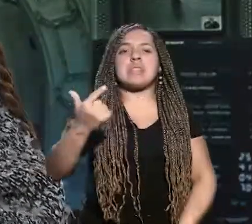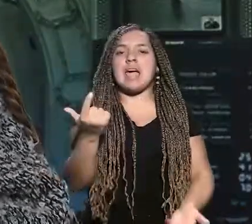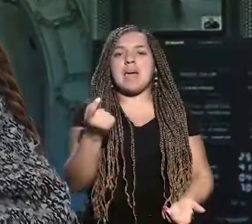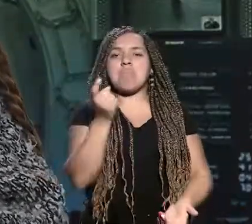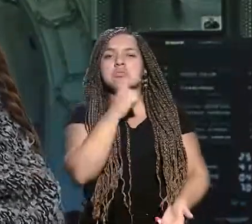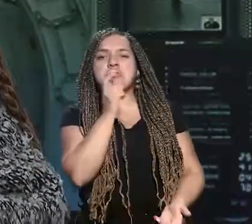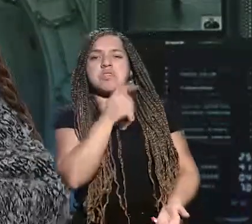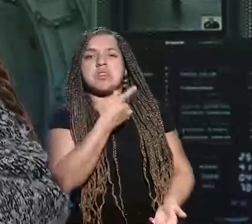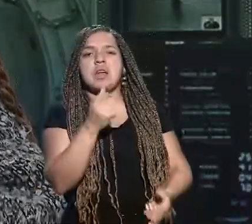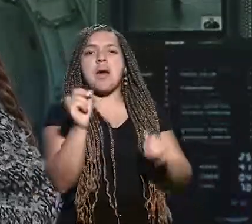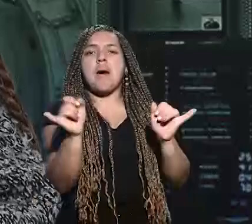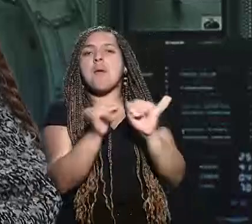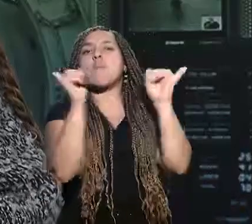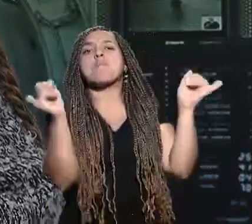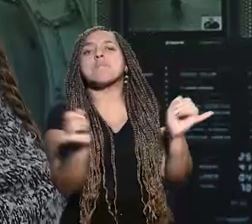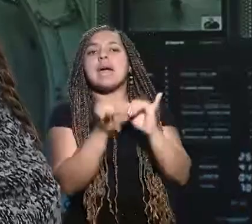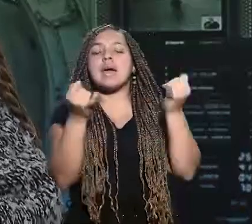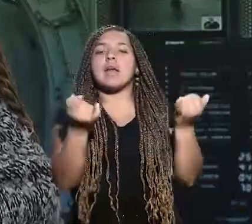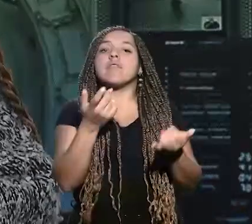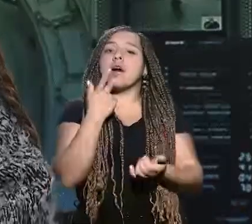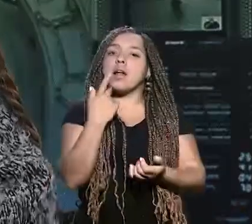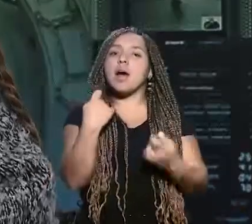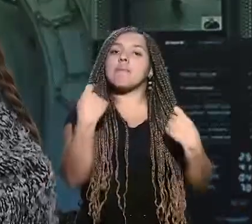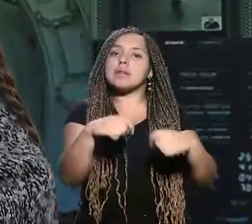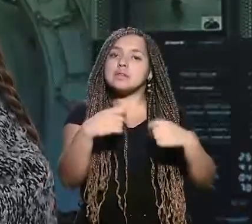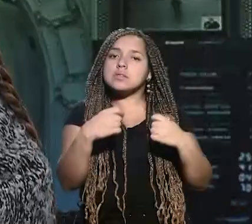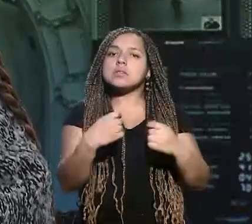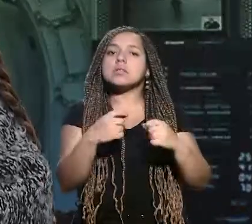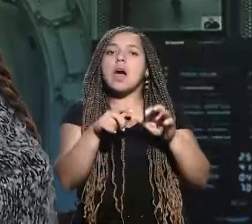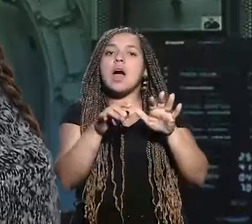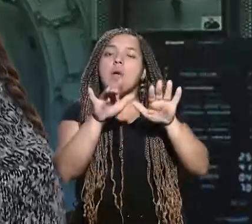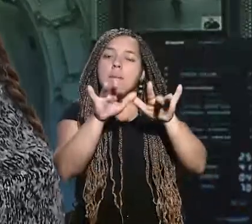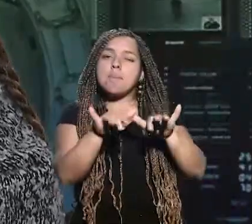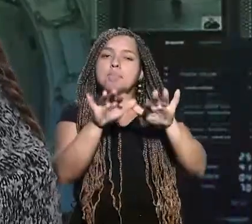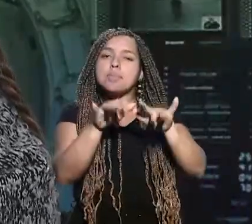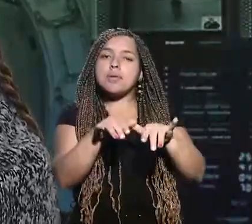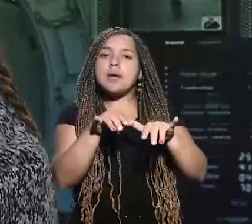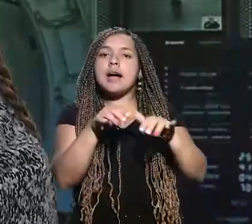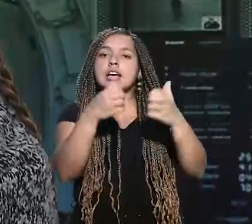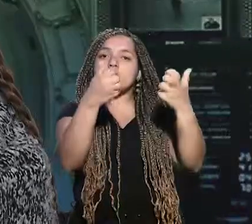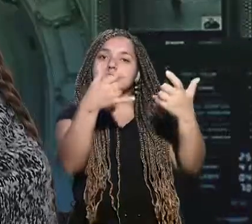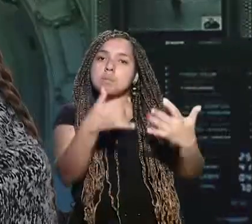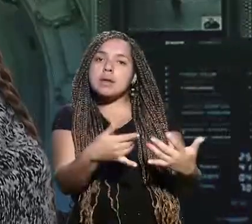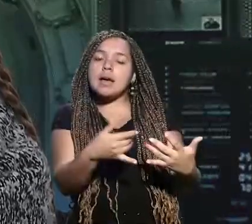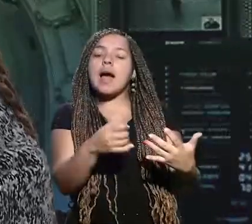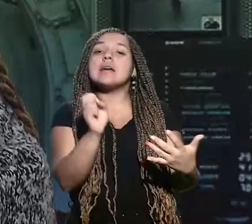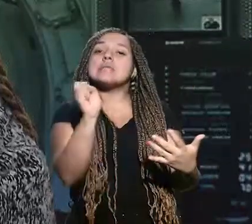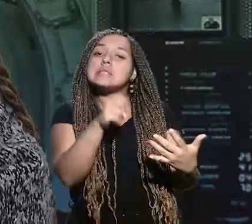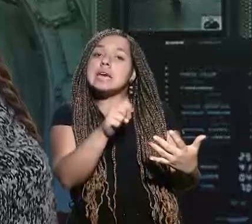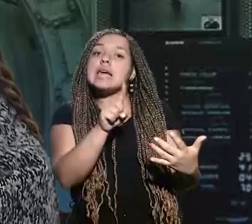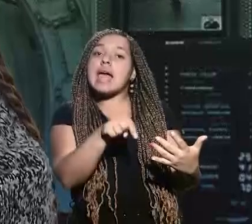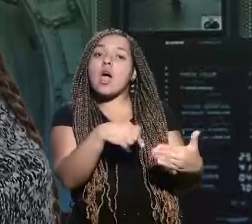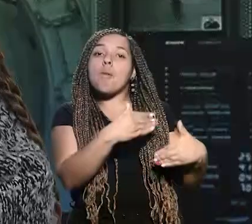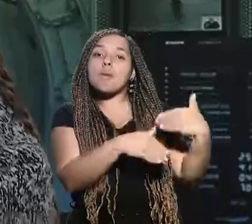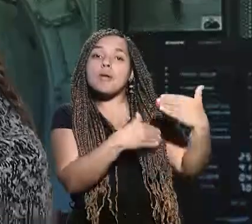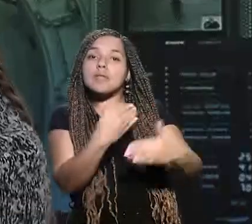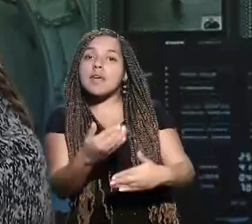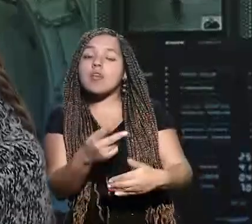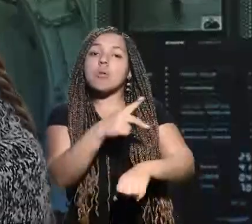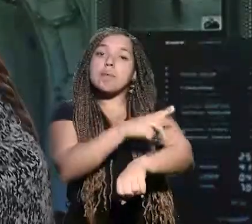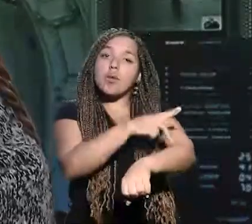é uma provocação. E claro que há, né? Principalmente por parte dos deputados e deputadas, principalmente os deputados mais conservadores,